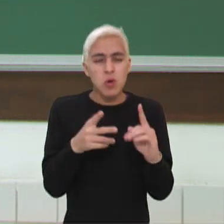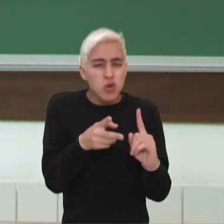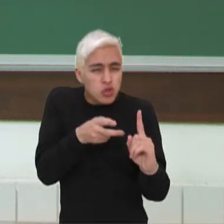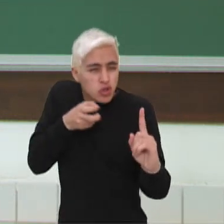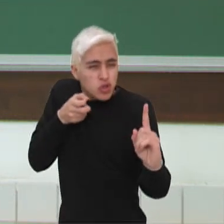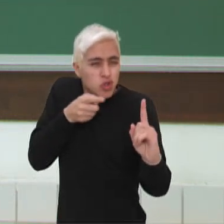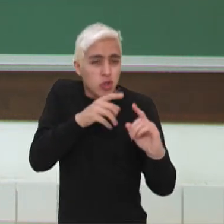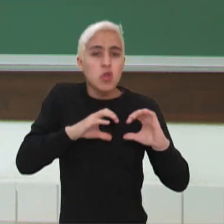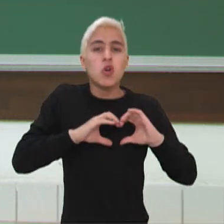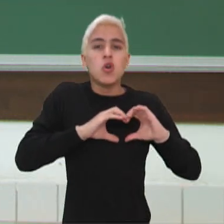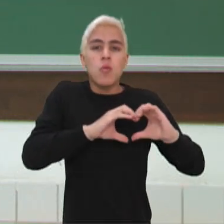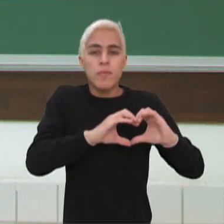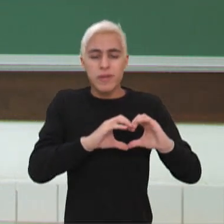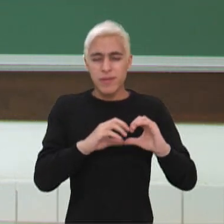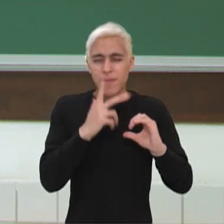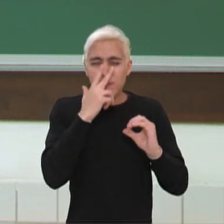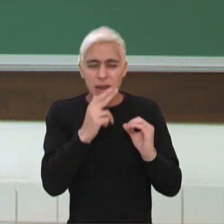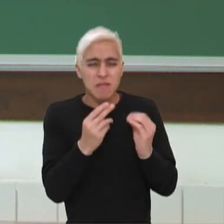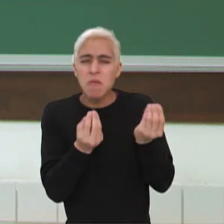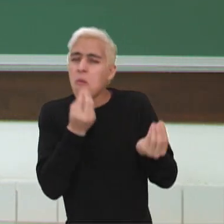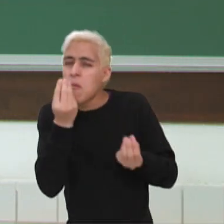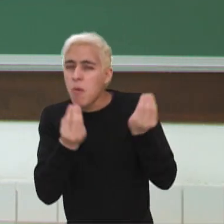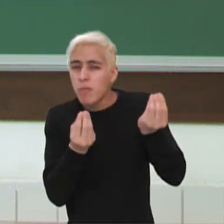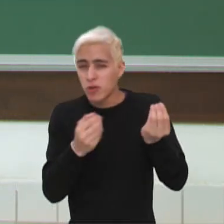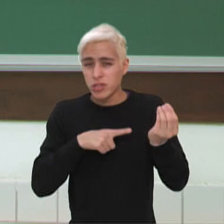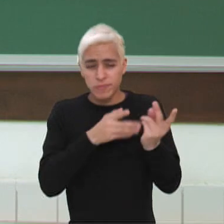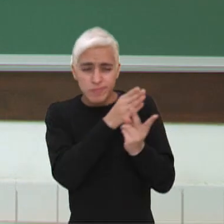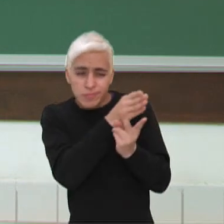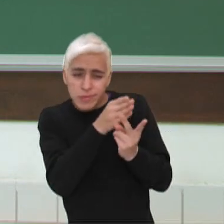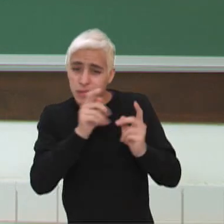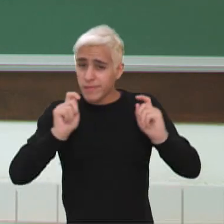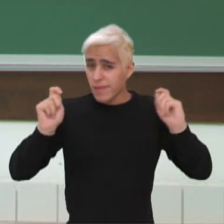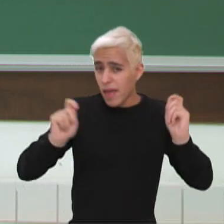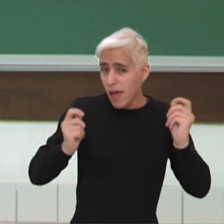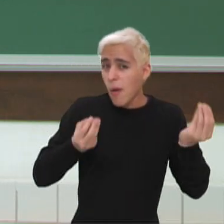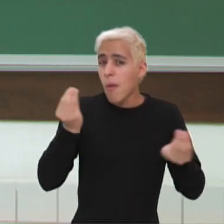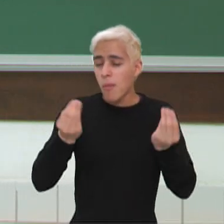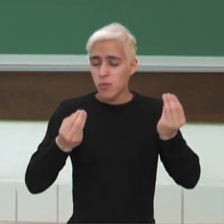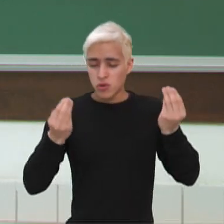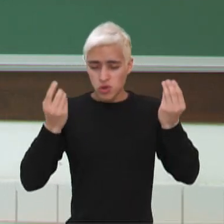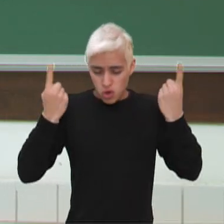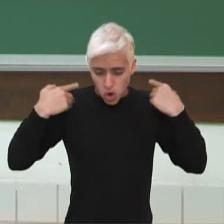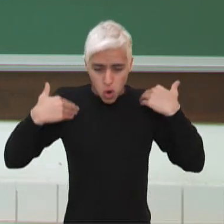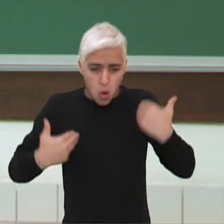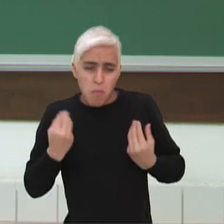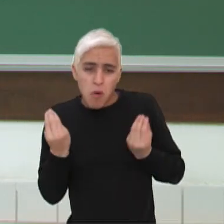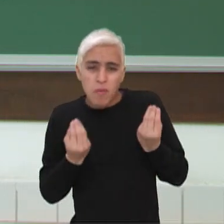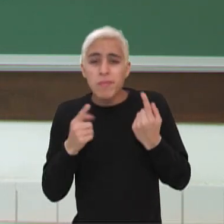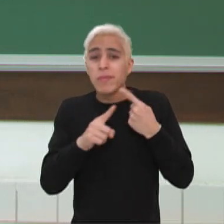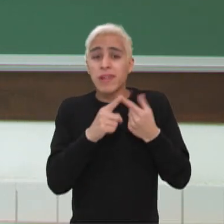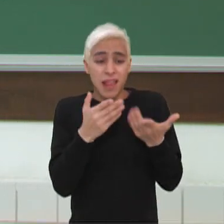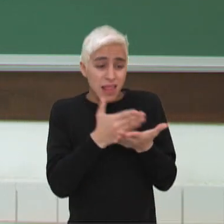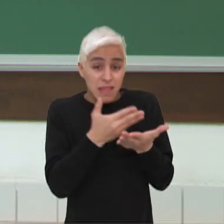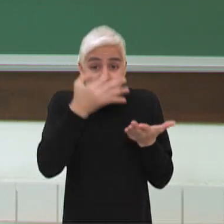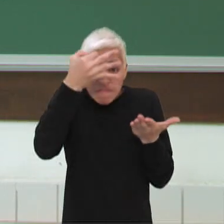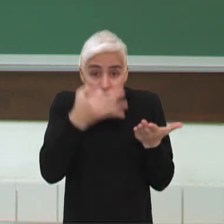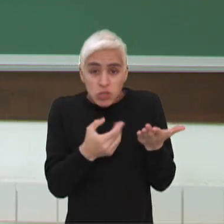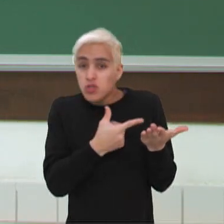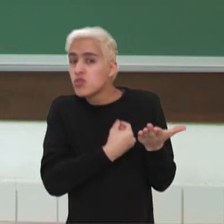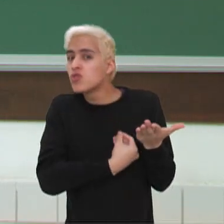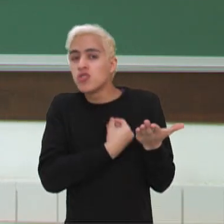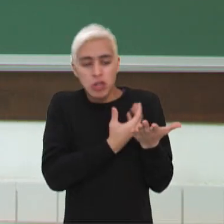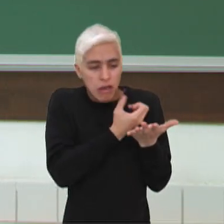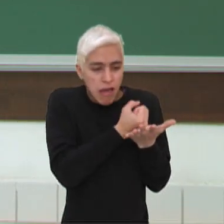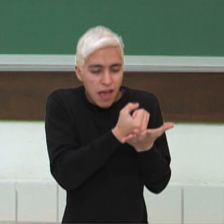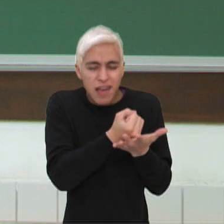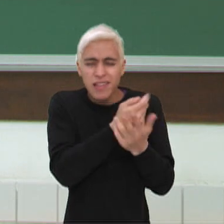duas versões também, como é que ele se manifestava, qual que era a aparência dele. Por quê? Por conta da inexistência de um livro sagrado, você tinha maior